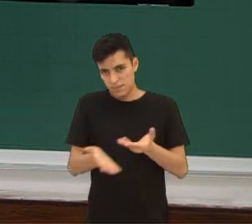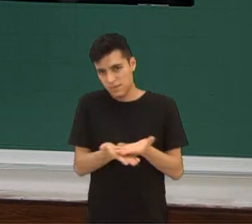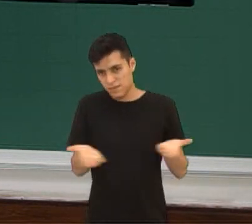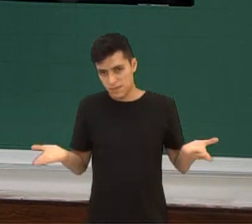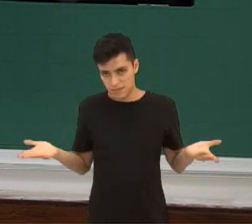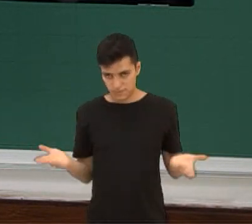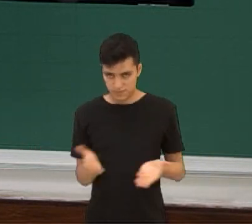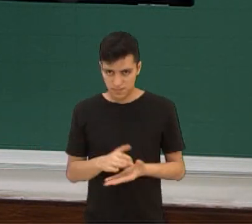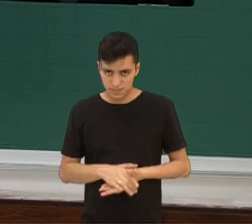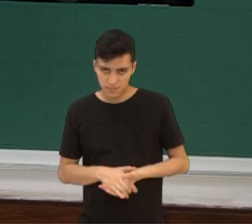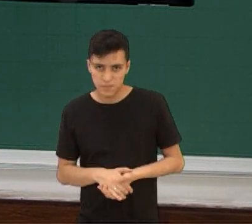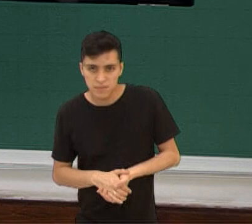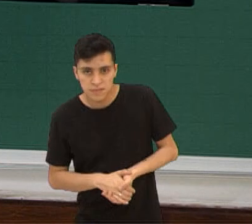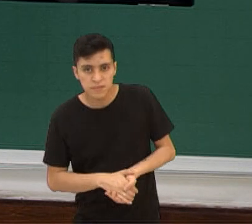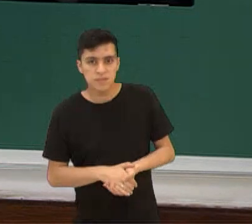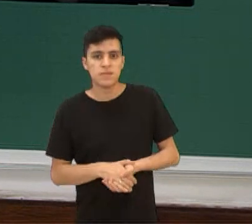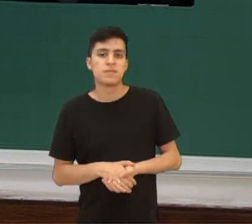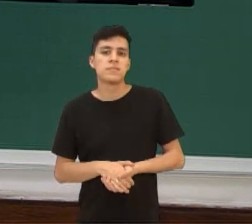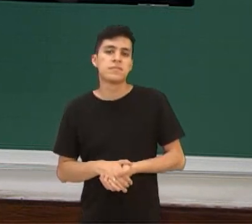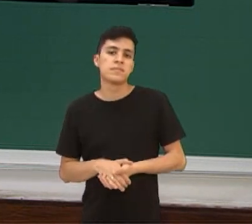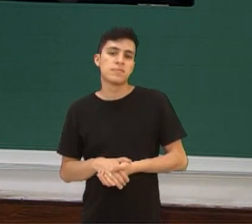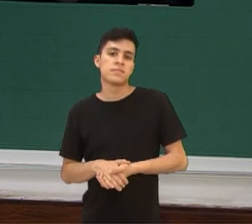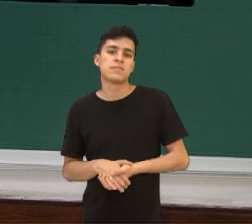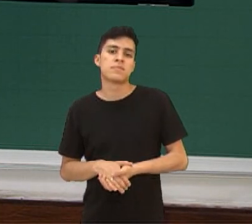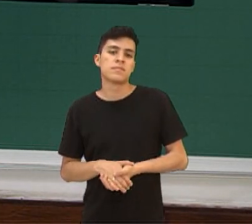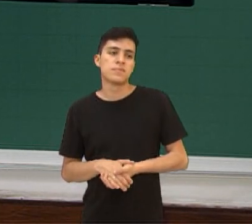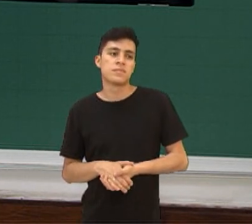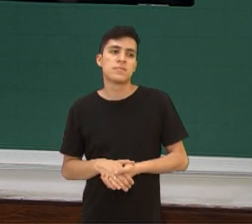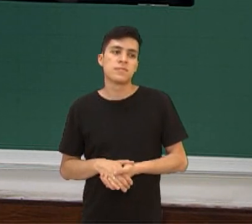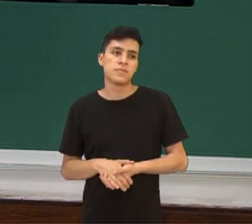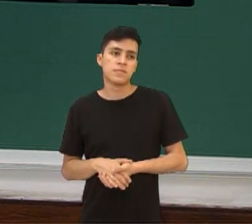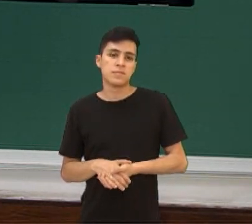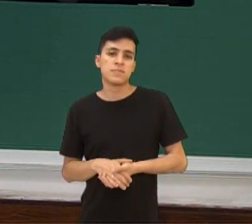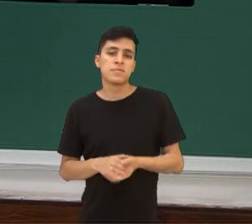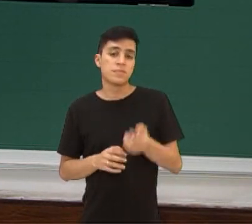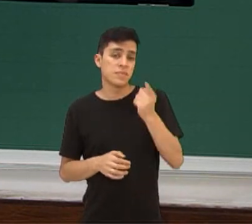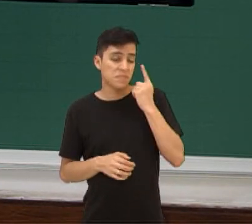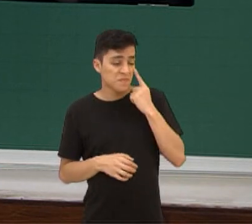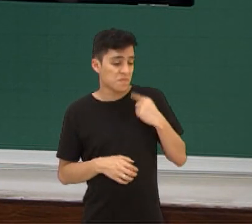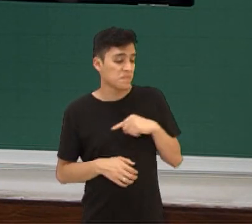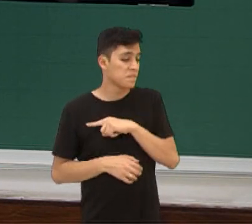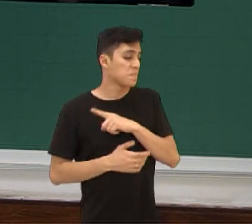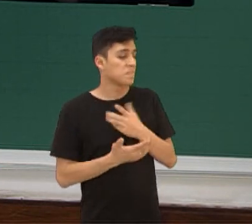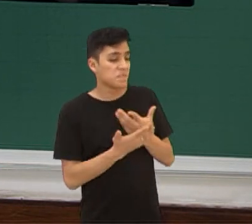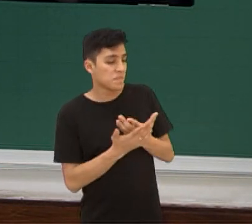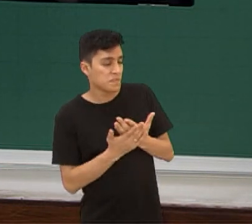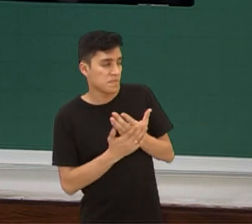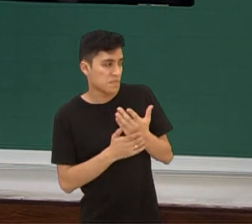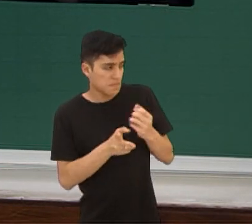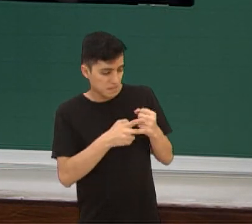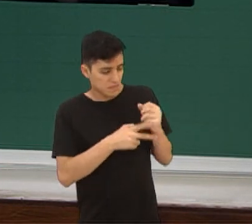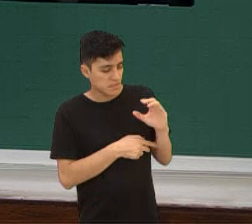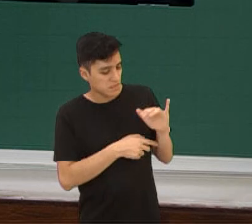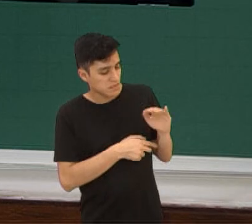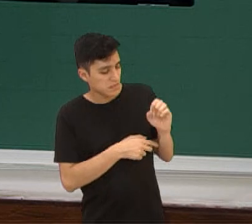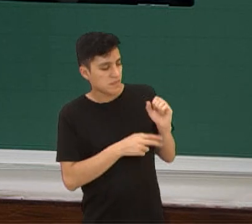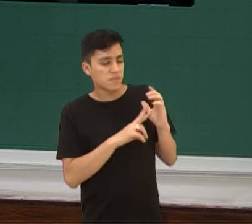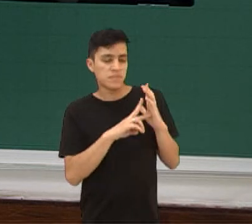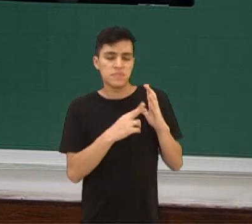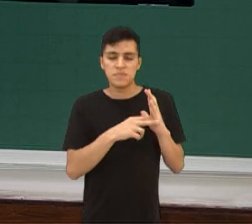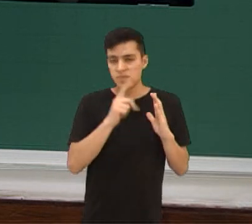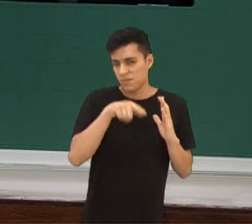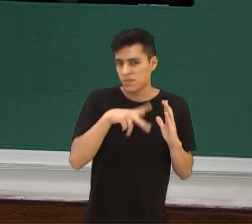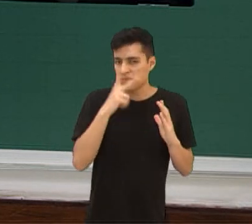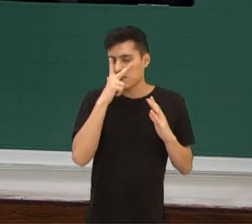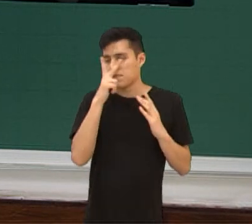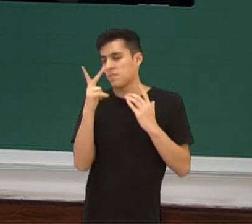aí nesses conteúdos da aula. Ojo com os verbos de cambio. Então, o que os verbos de cambio querem dizer? Eles são muito parecidos